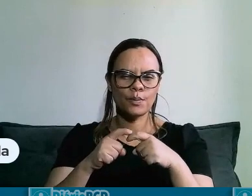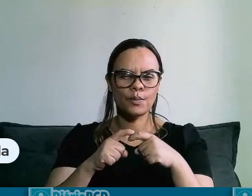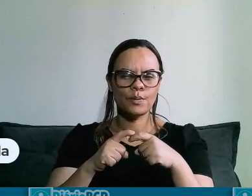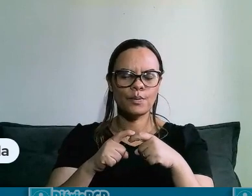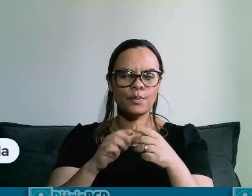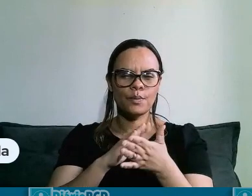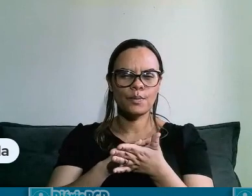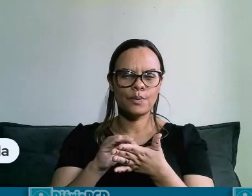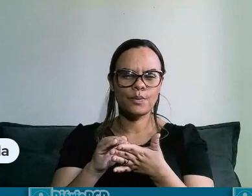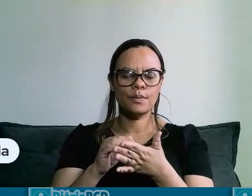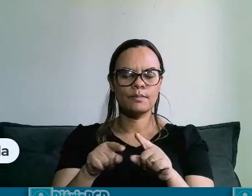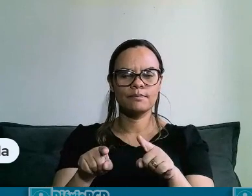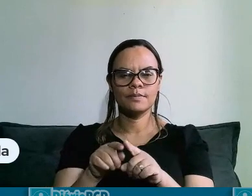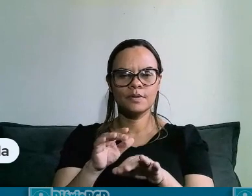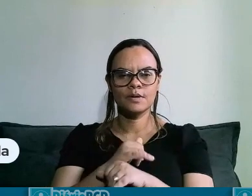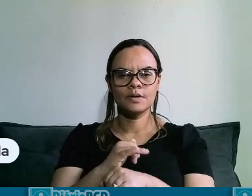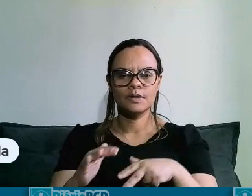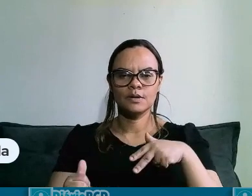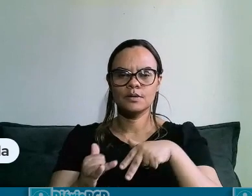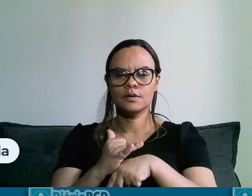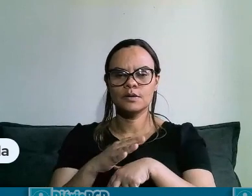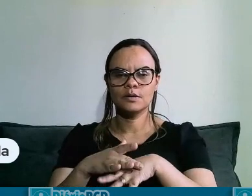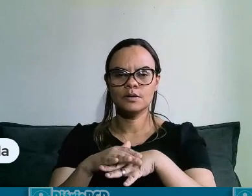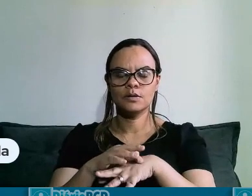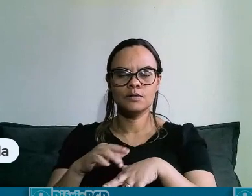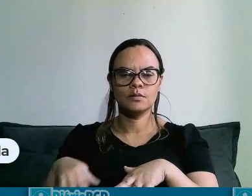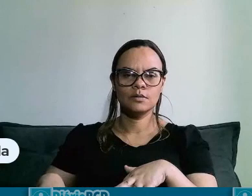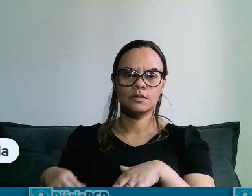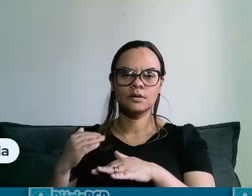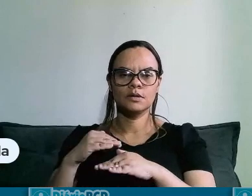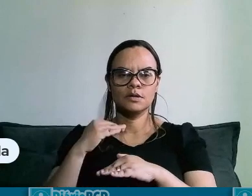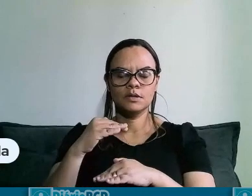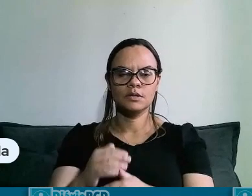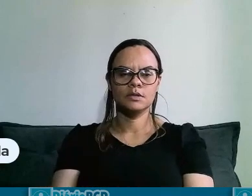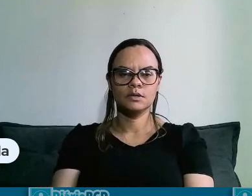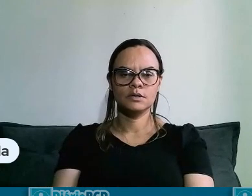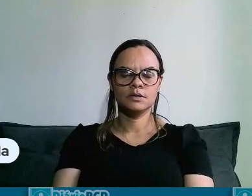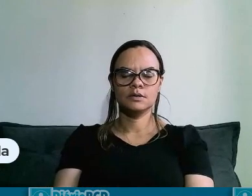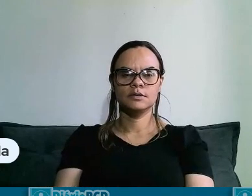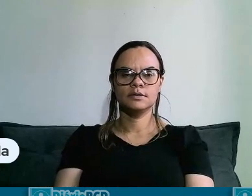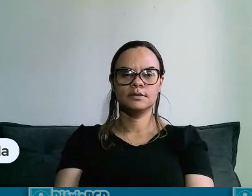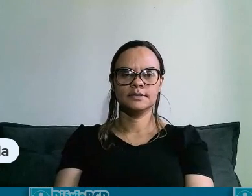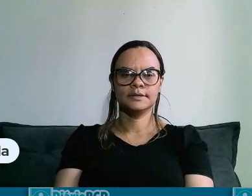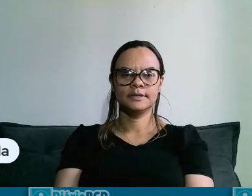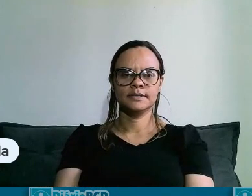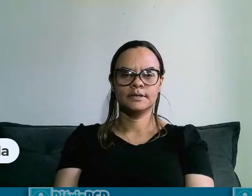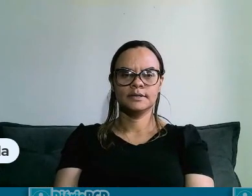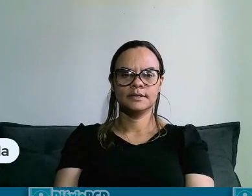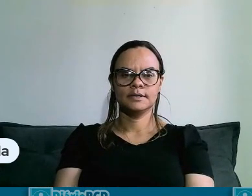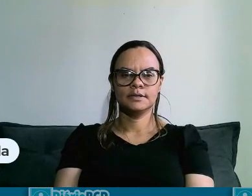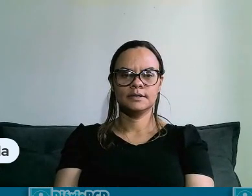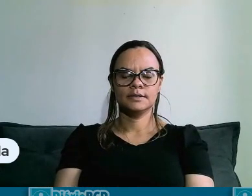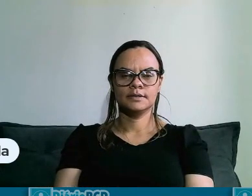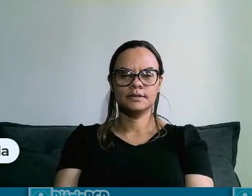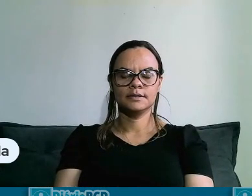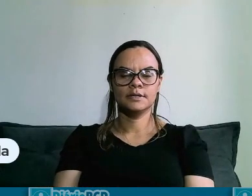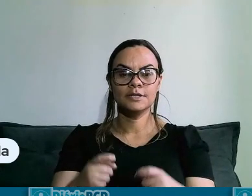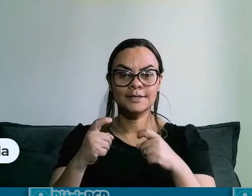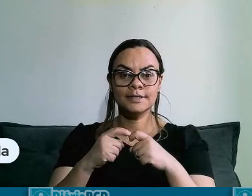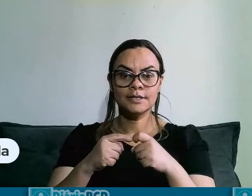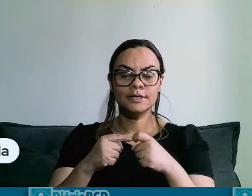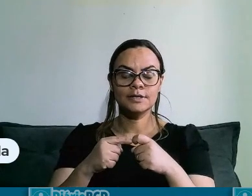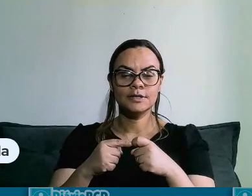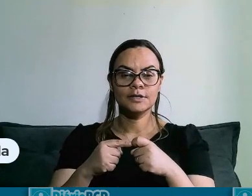nefrologia, principalmente para pacientes que já têm doença renal crônica mais avançada, mas se os pacientes também assim desejarem, nós temos uma clínica popular, que